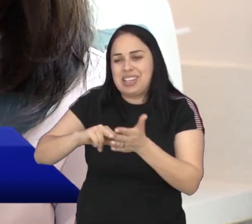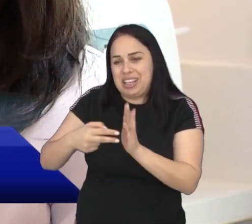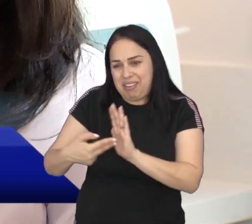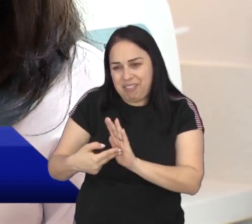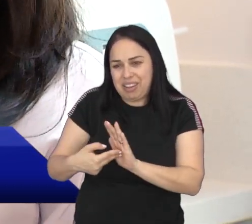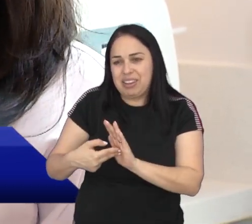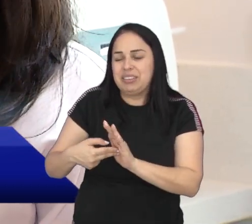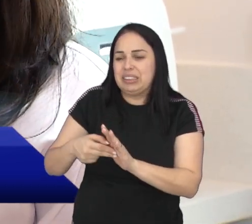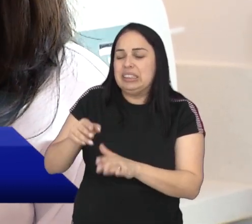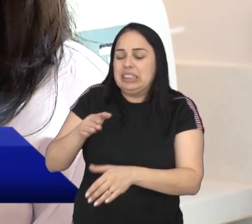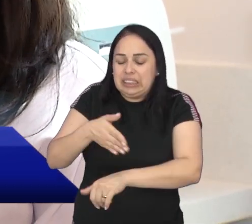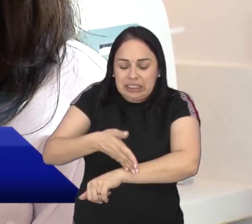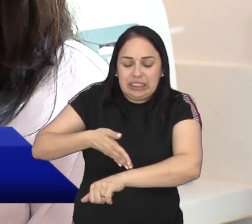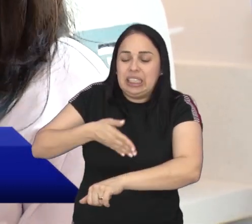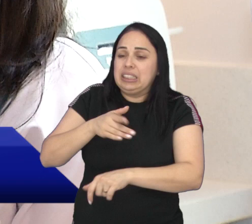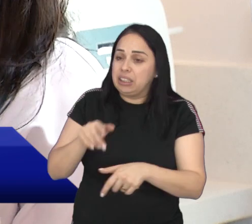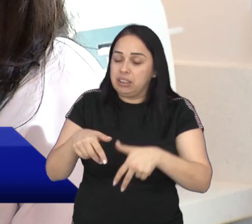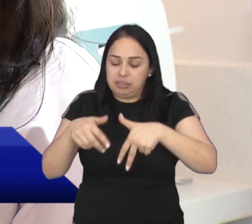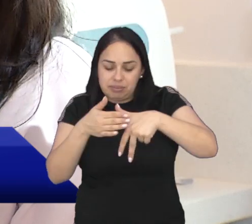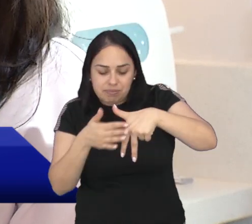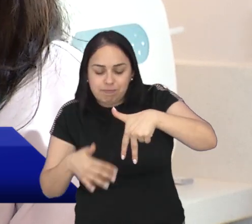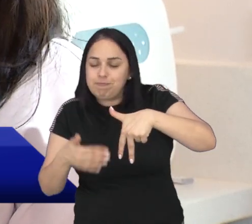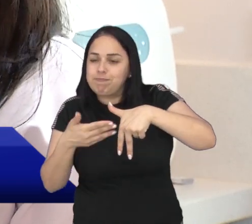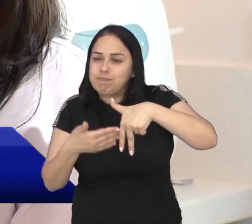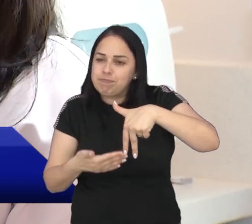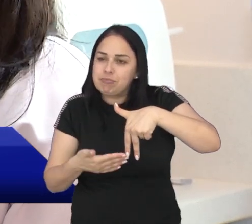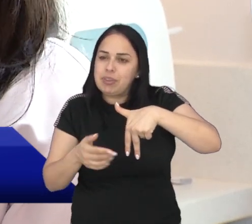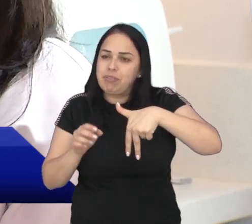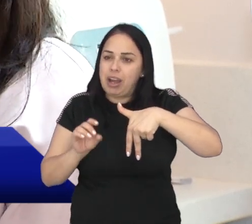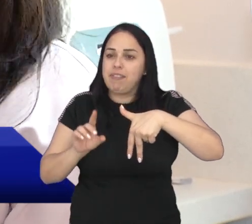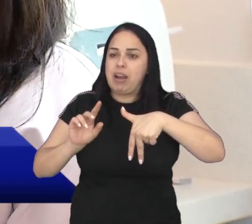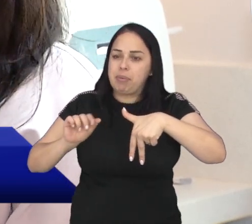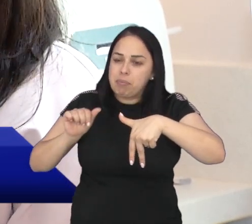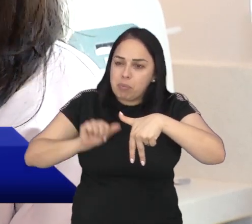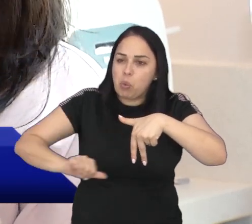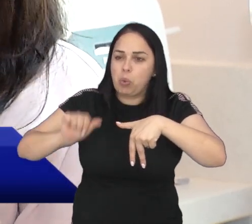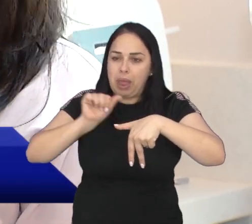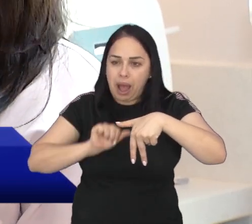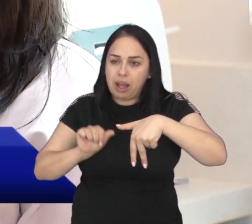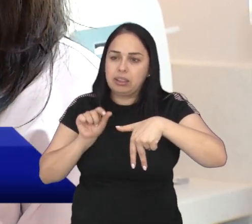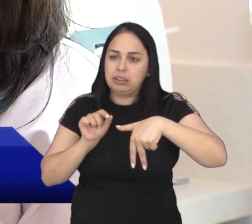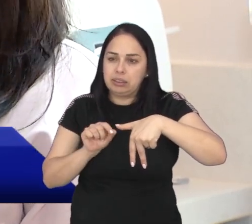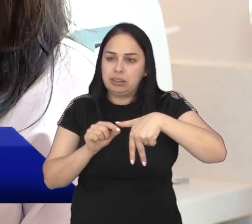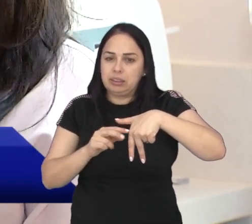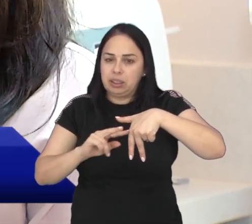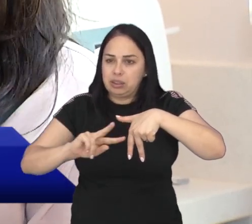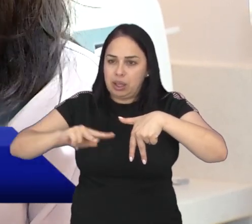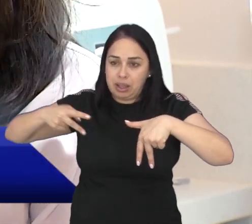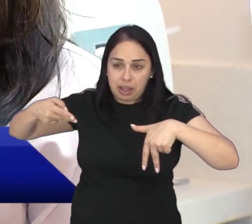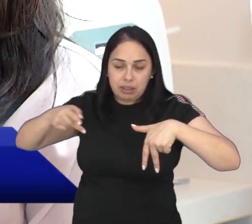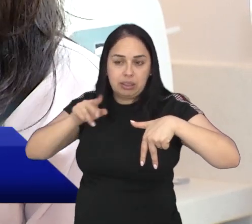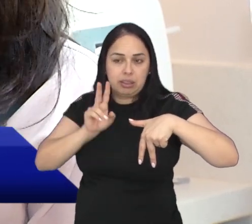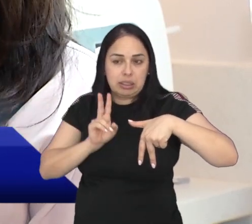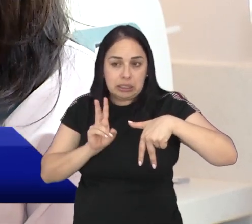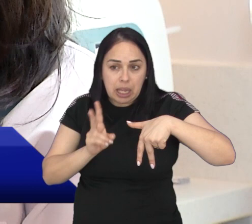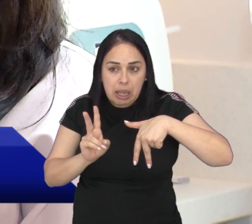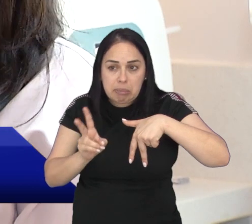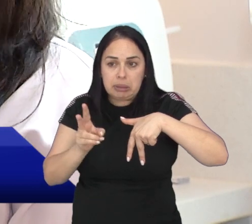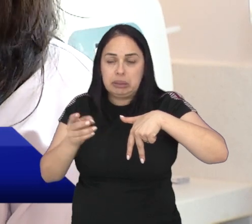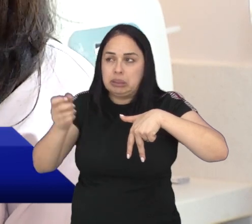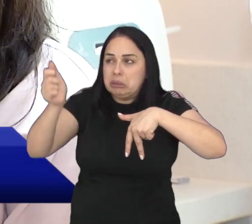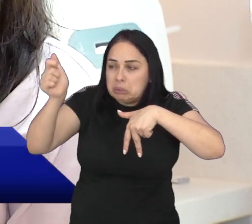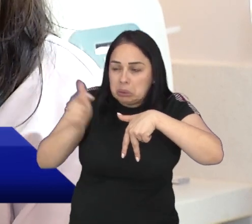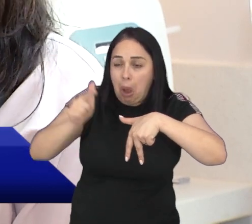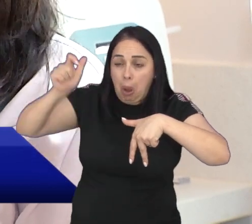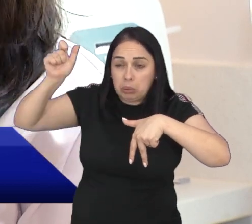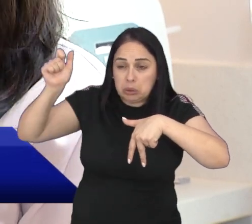pelo sol. E aquele dano vai alterar o DNA, né? O dano é cumulativo. Então, cada vez